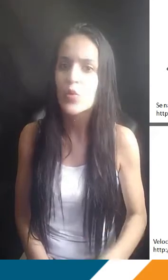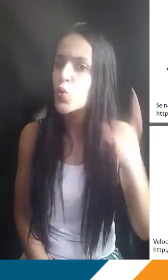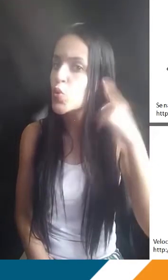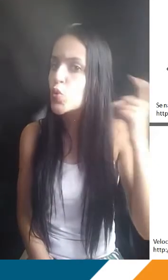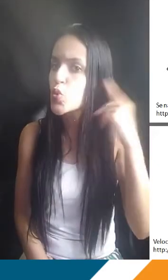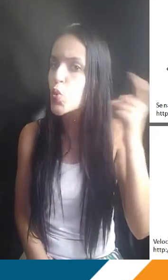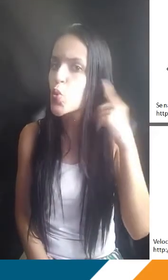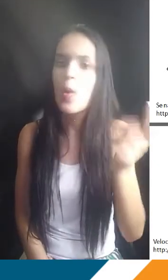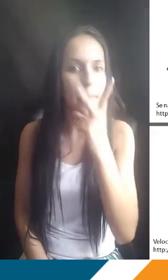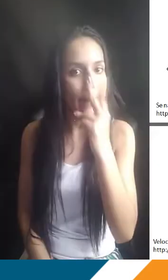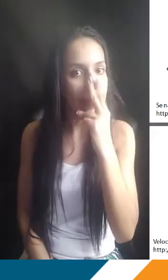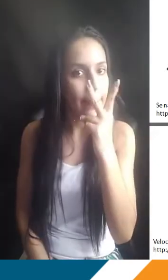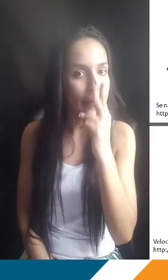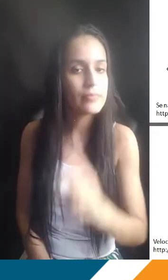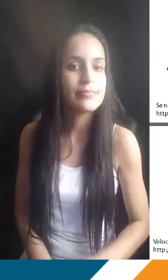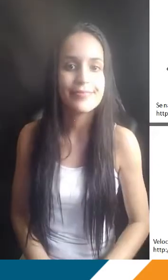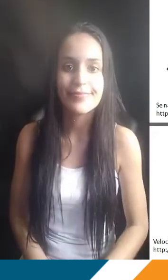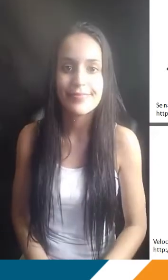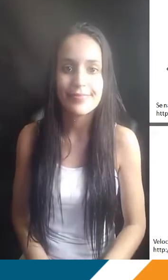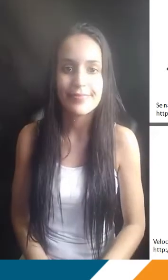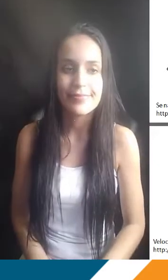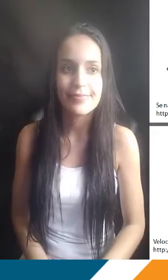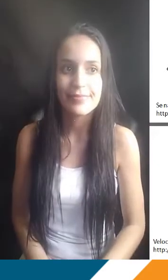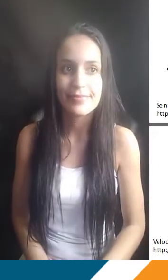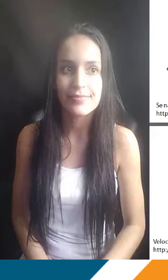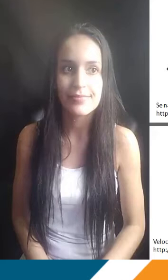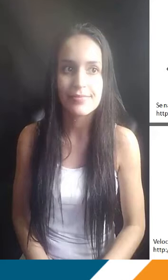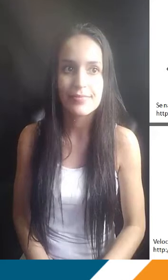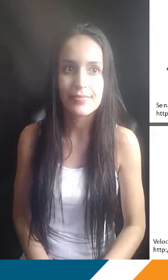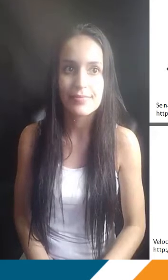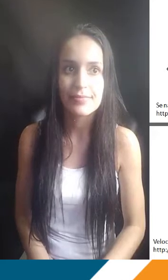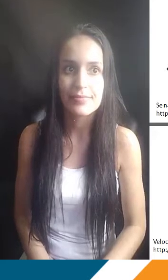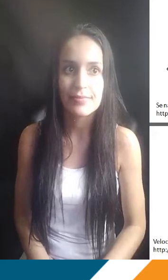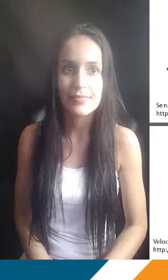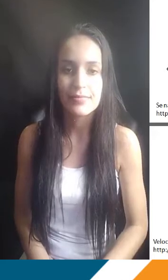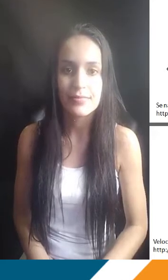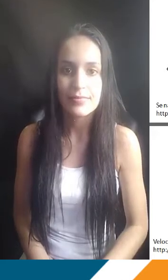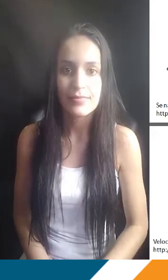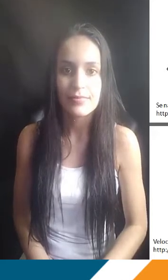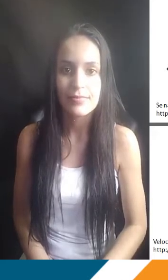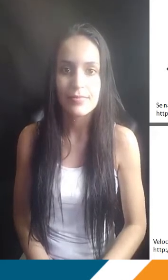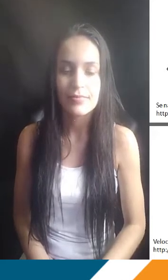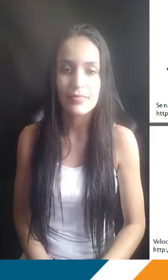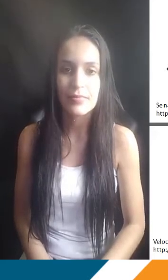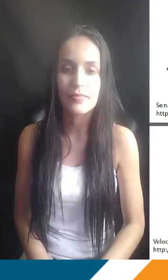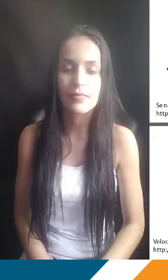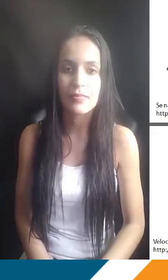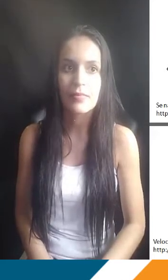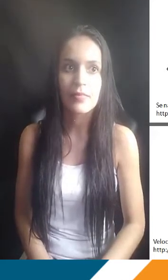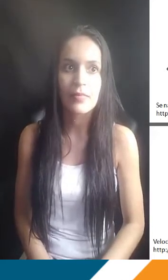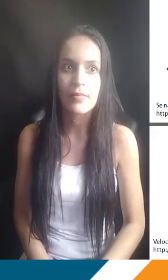também consoantes parecidas ou próximas. E tudo isso vai estar corroborando o conteúdo